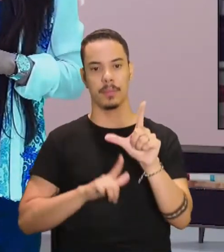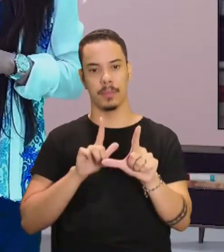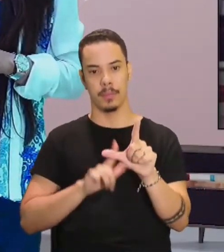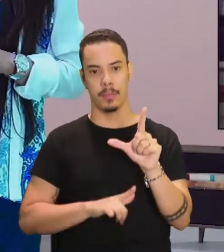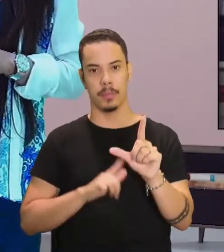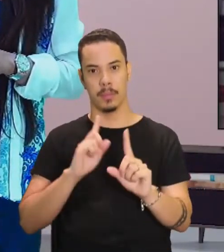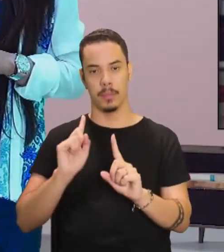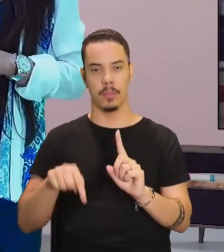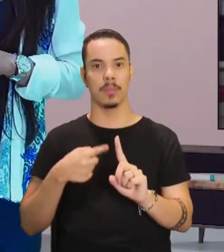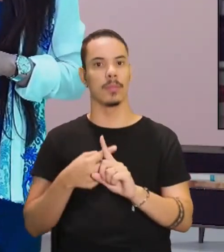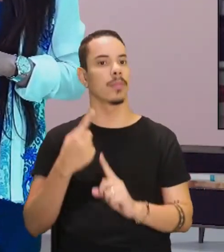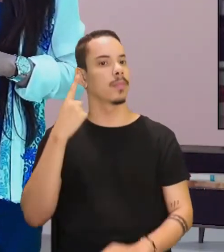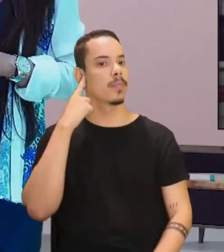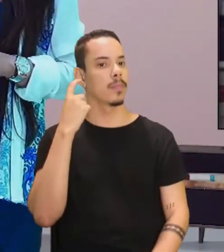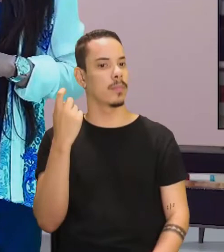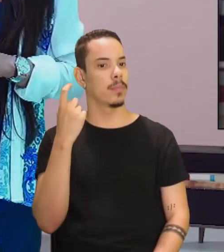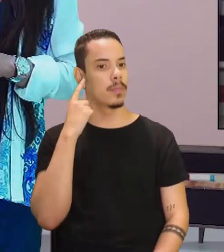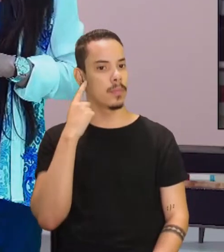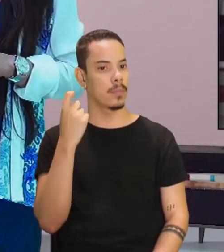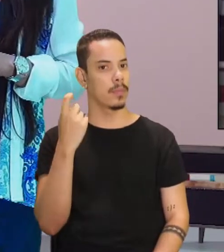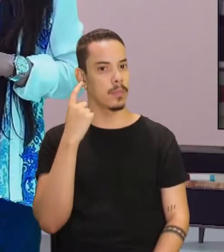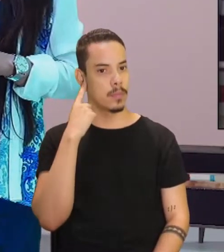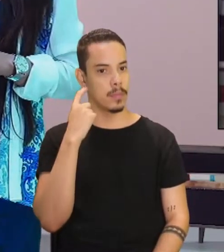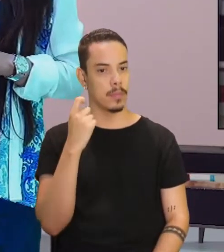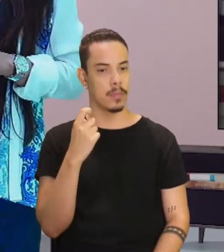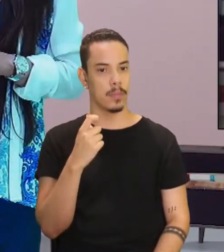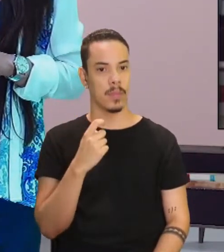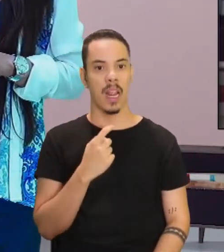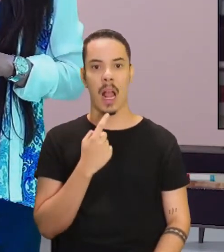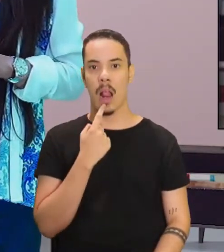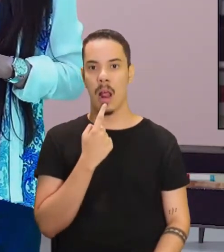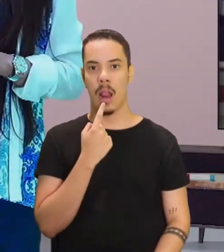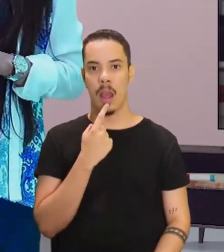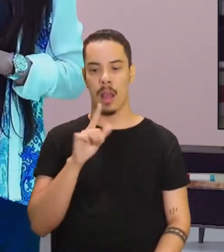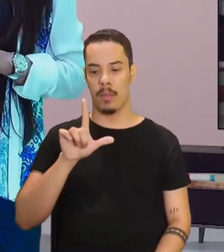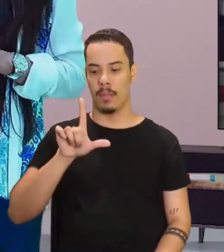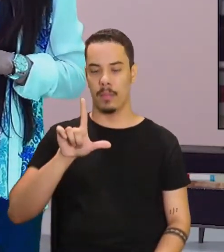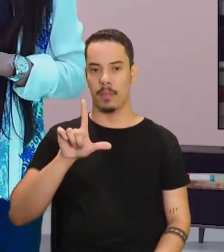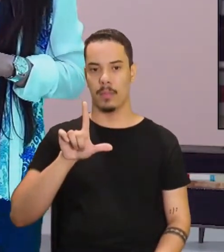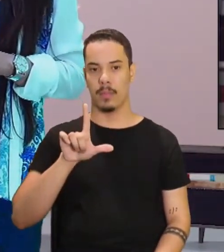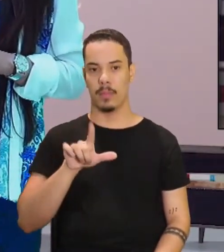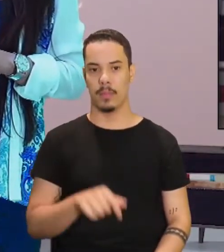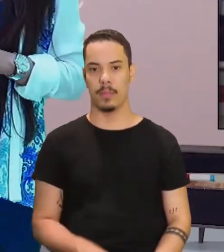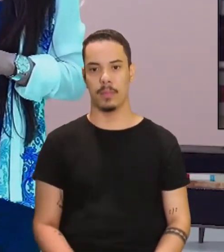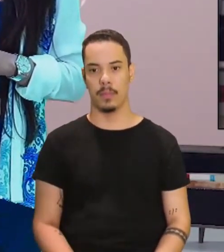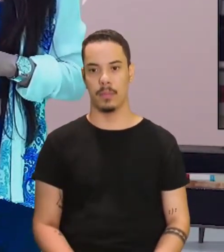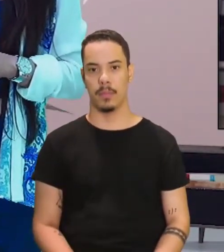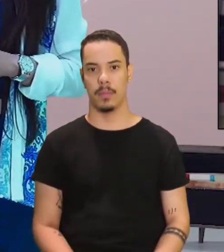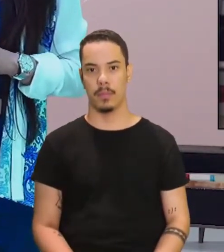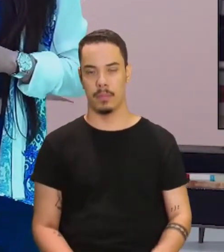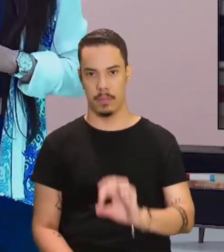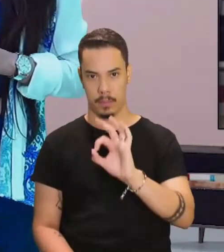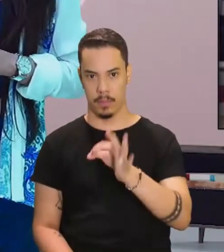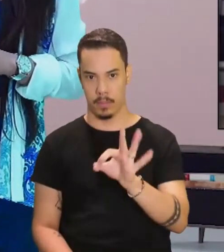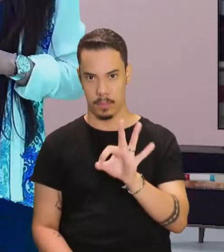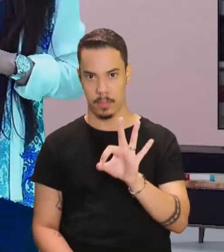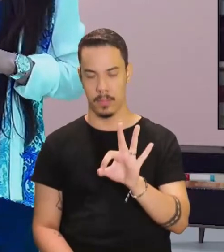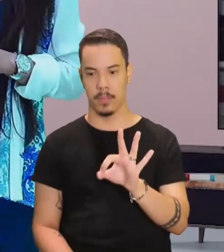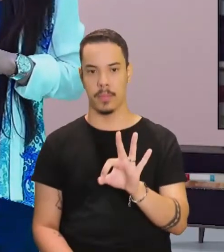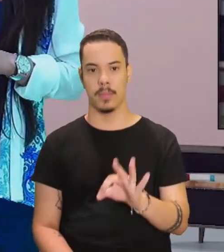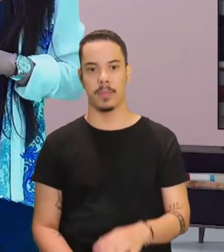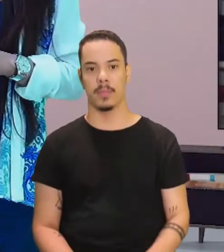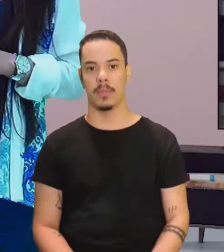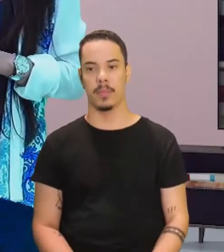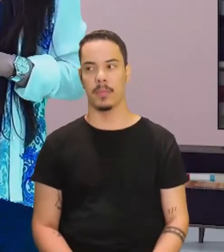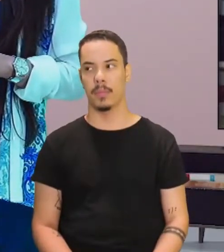o som da letra L, o fonema é lê, lê. Belezinha? Então, vamos dar aqui a